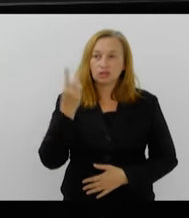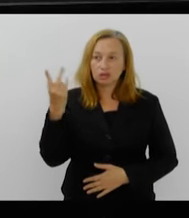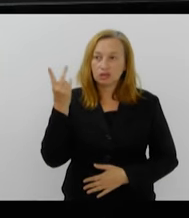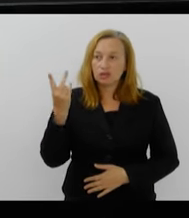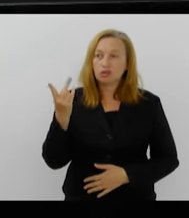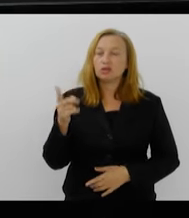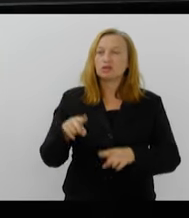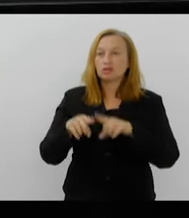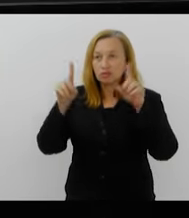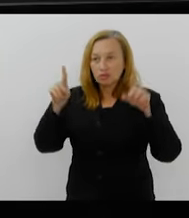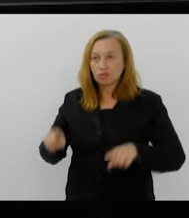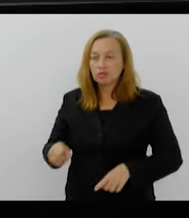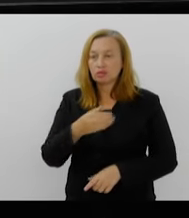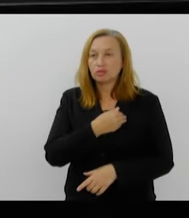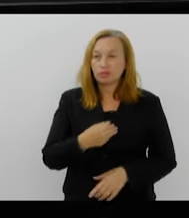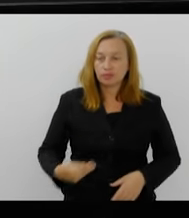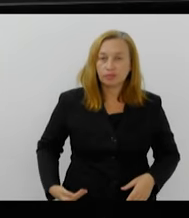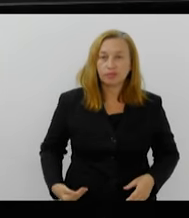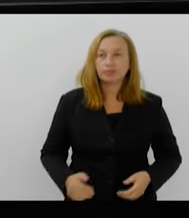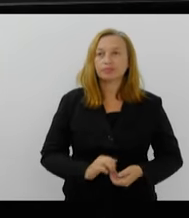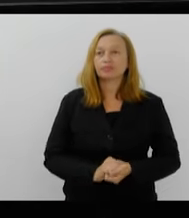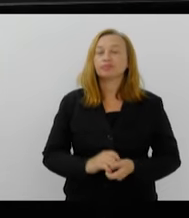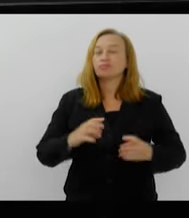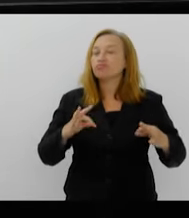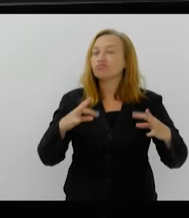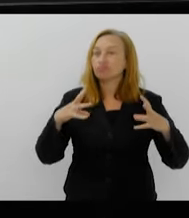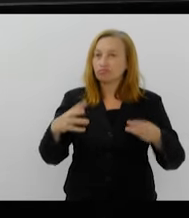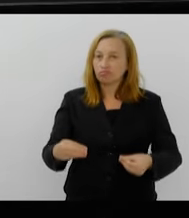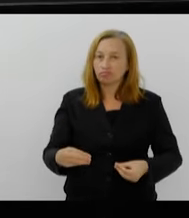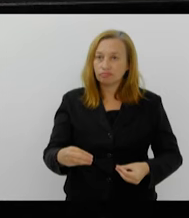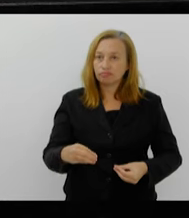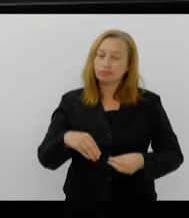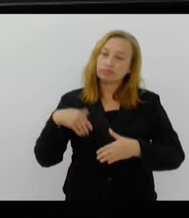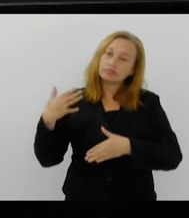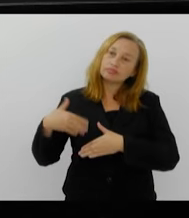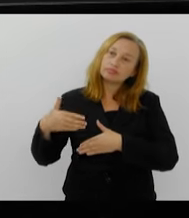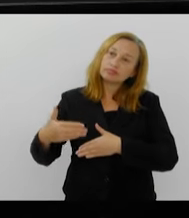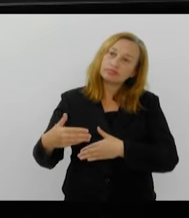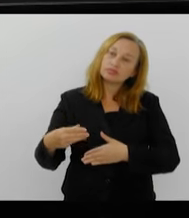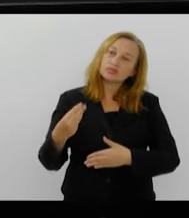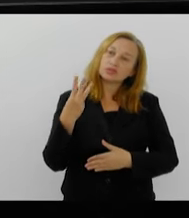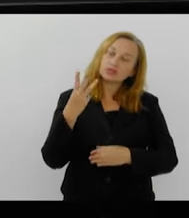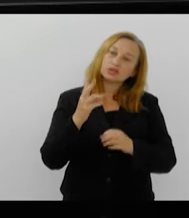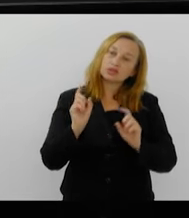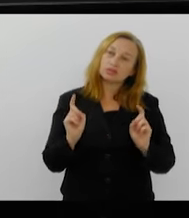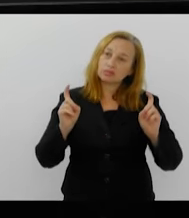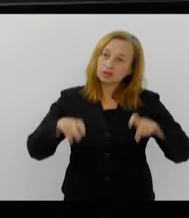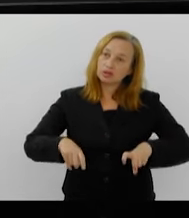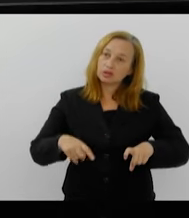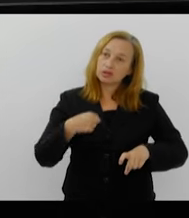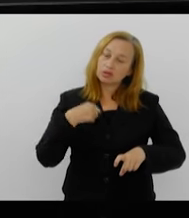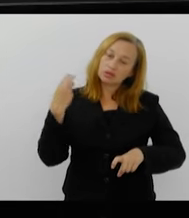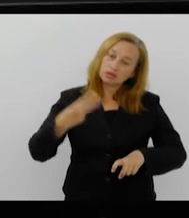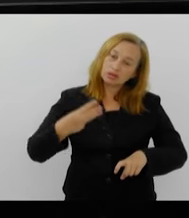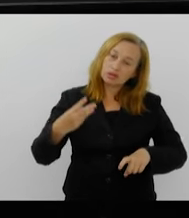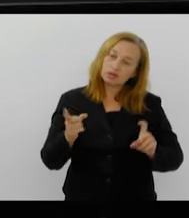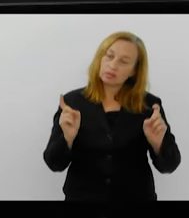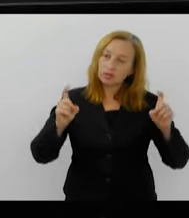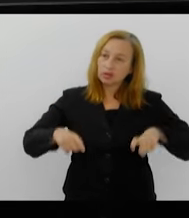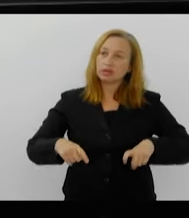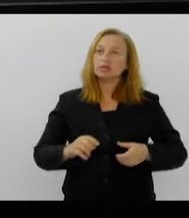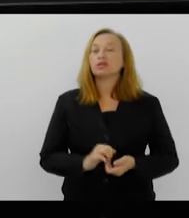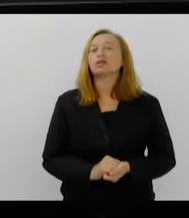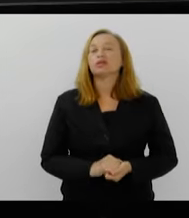dos servidores públicos, e tudo isso que, ao longo desses três mandatos, eu estou no meu terceiro mandato,